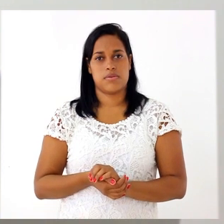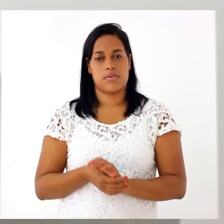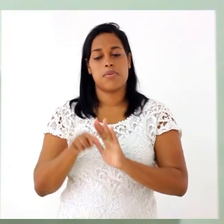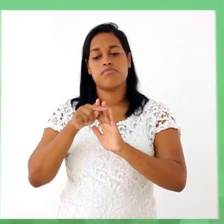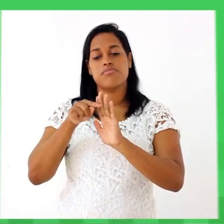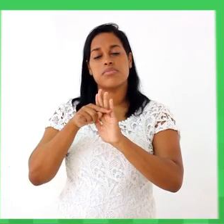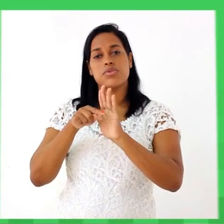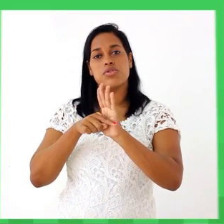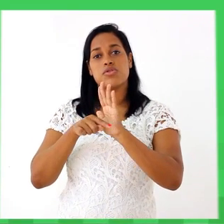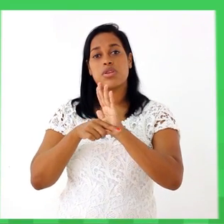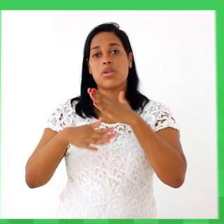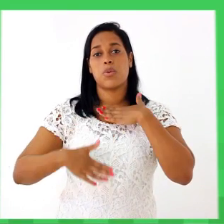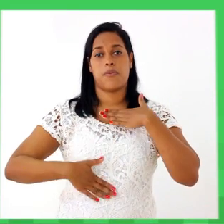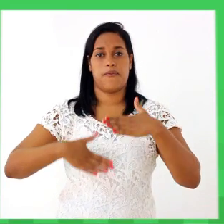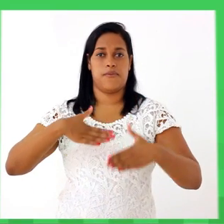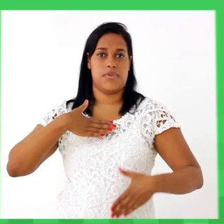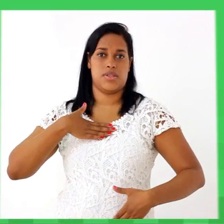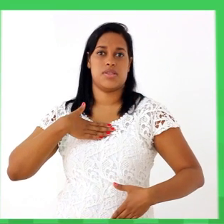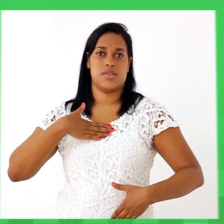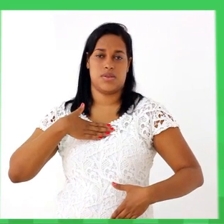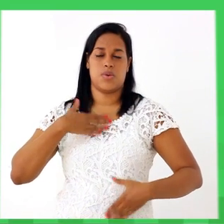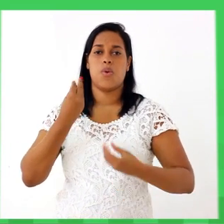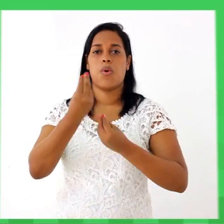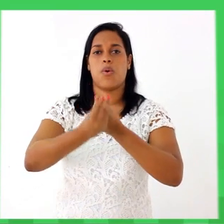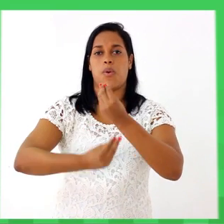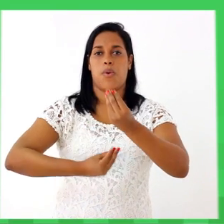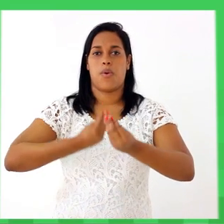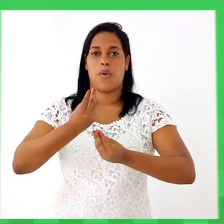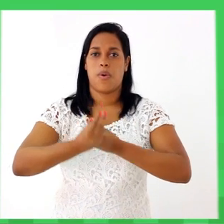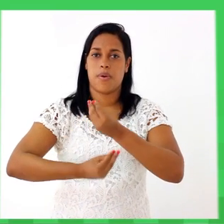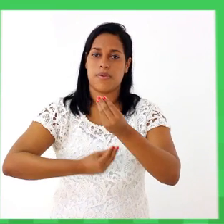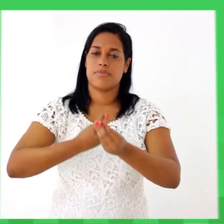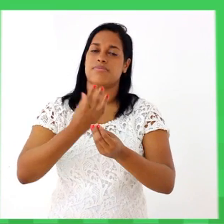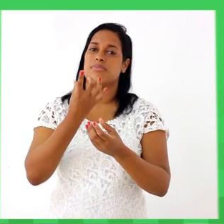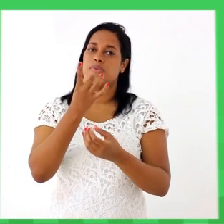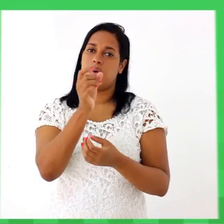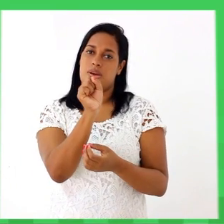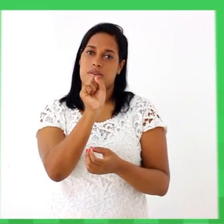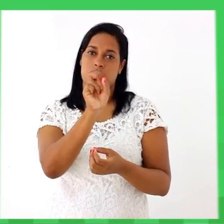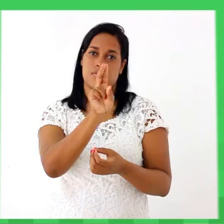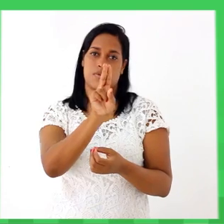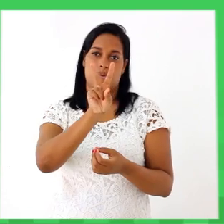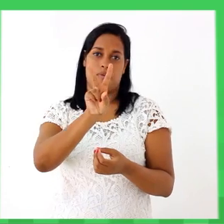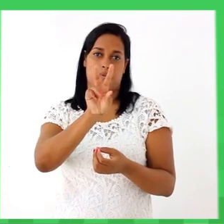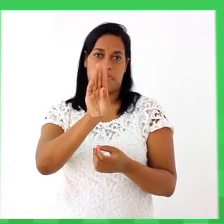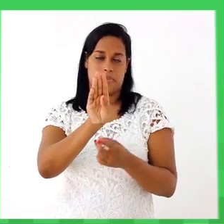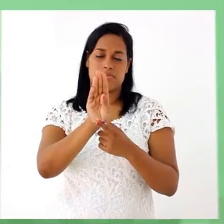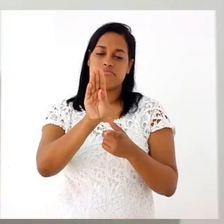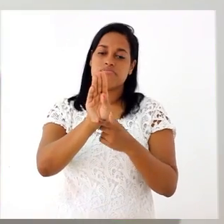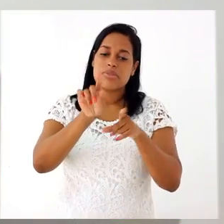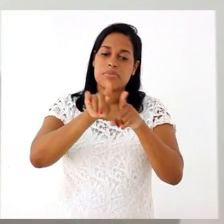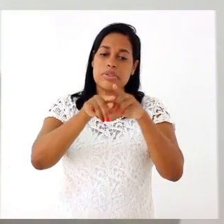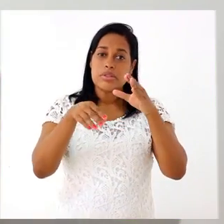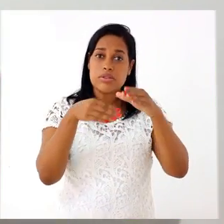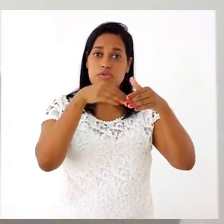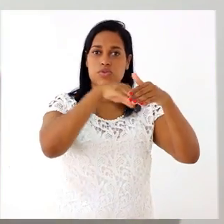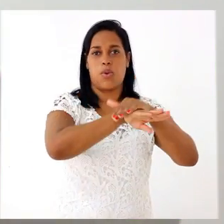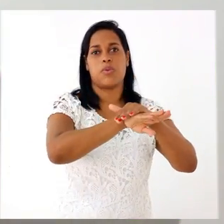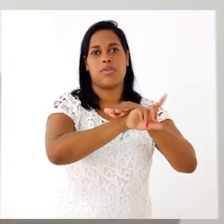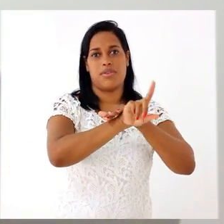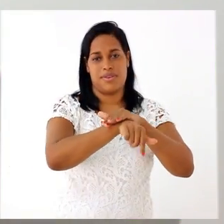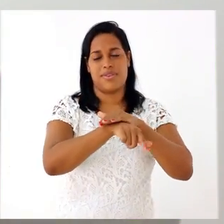nível físico. Então, como o SGBD faz isso? Ele esconde essa